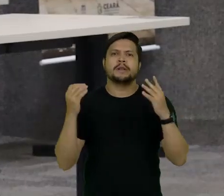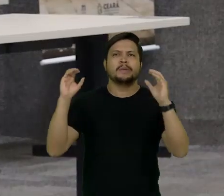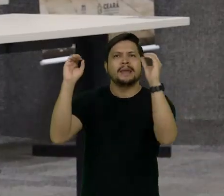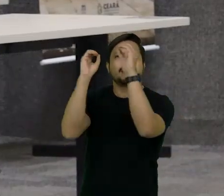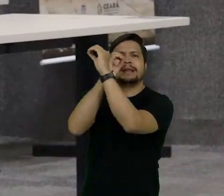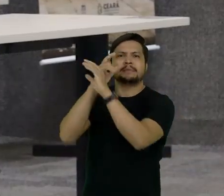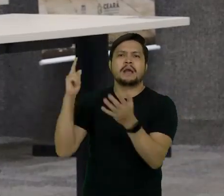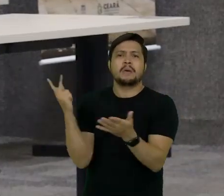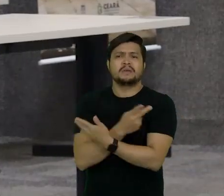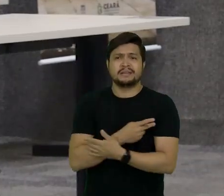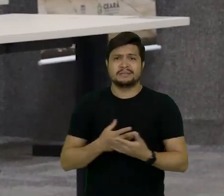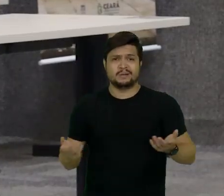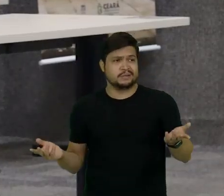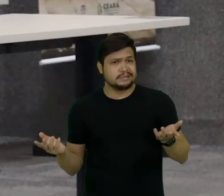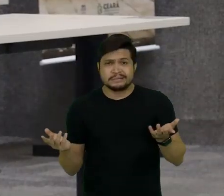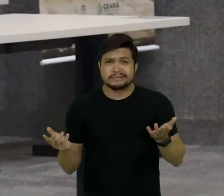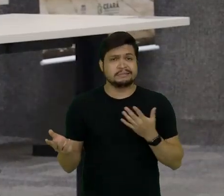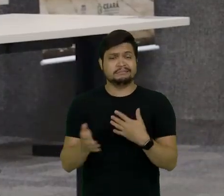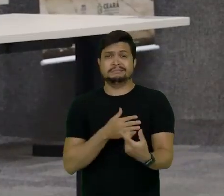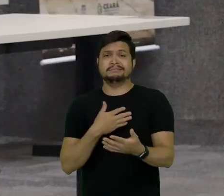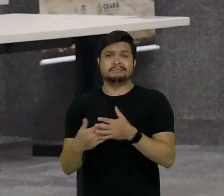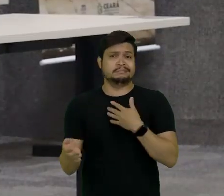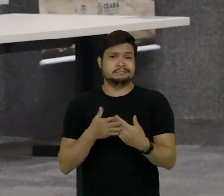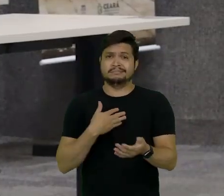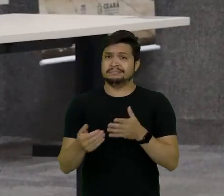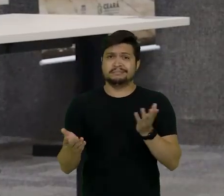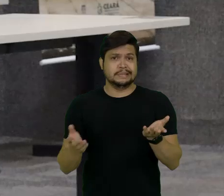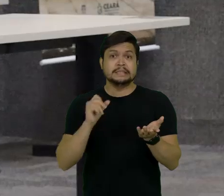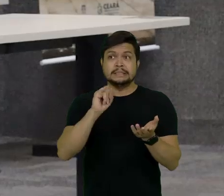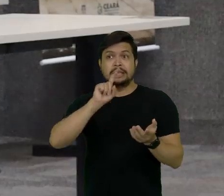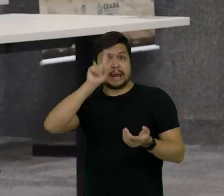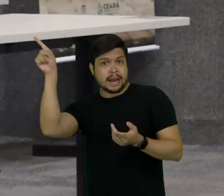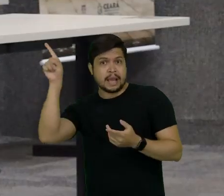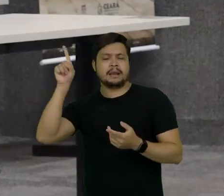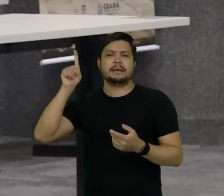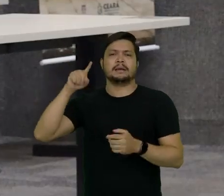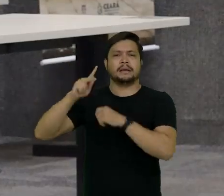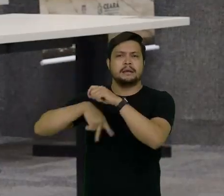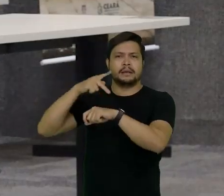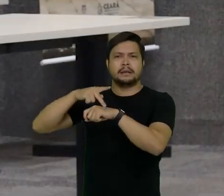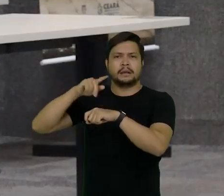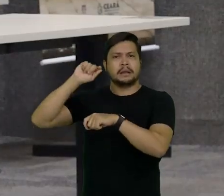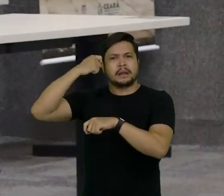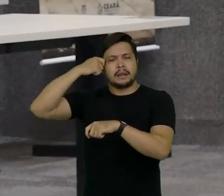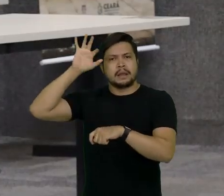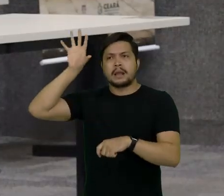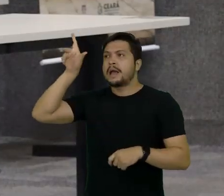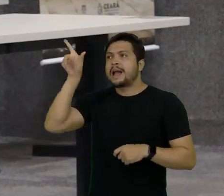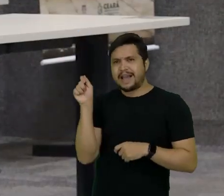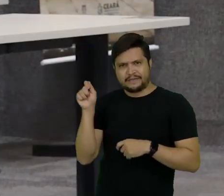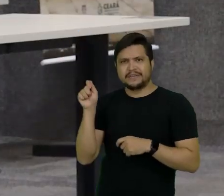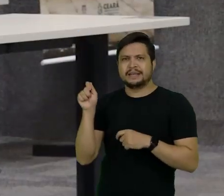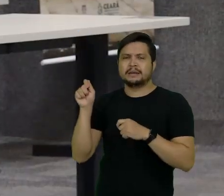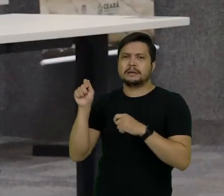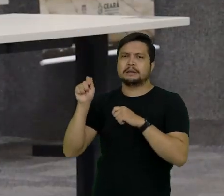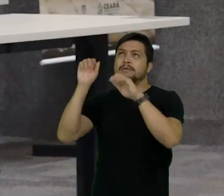que é um negócio que aconteceu por acaso aqui em Sobral. Né? Se não tivesse nublado lá na África, talvez ninguém nem falasse de